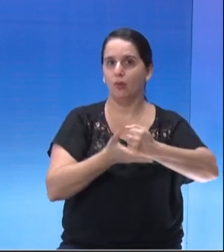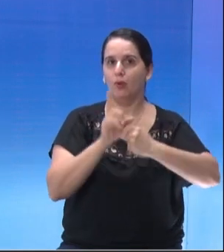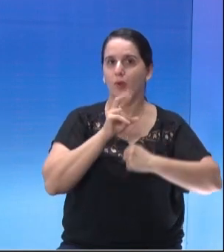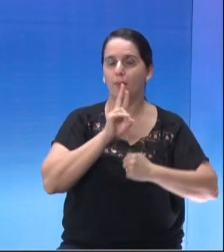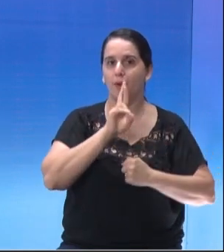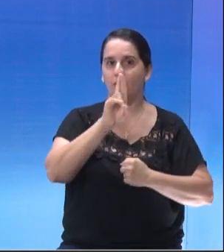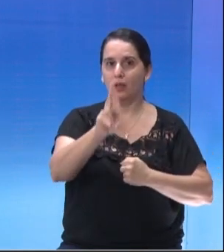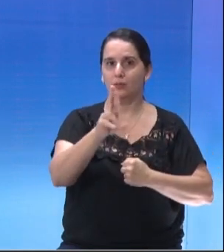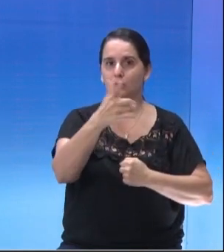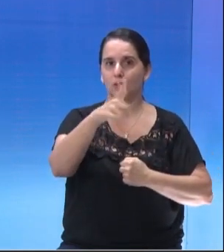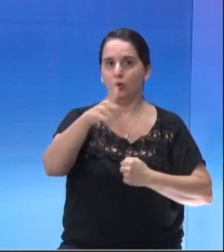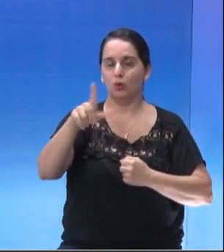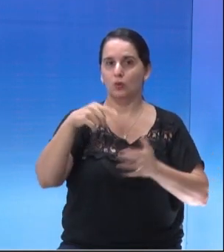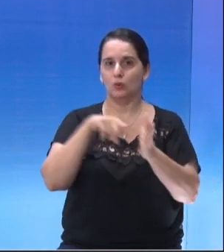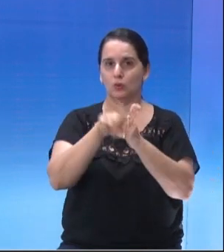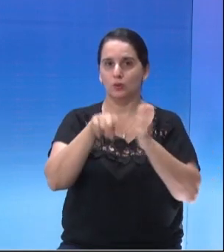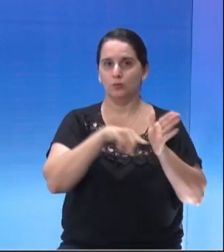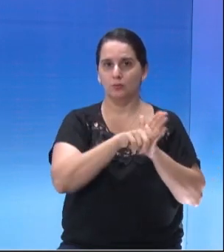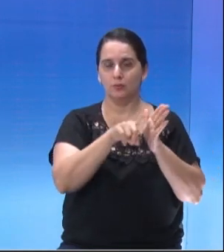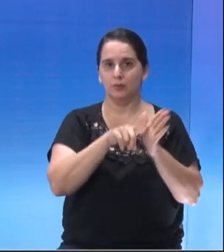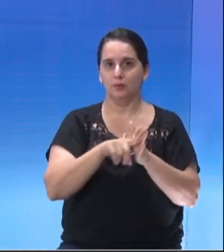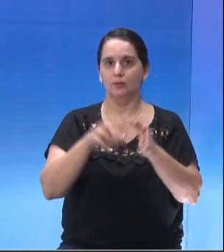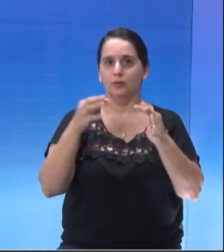resolver outros tipos de